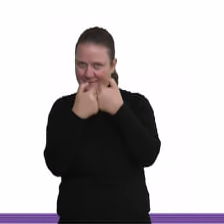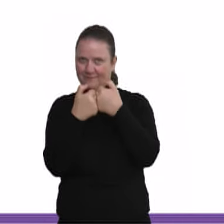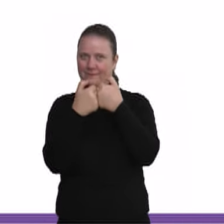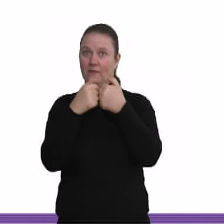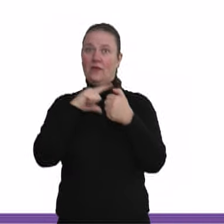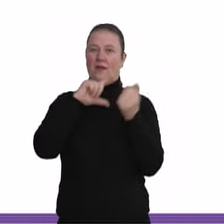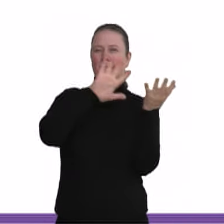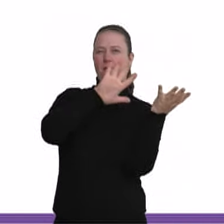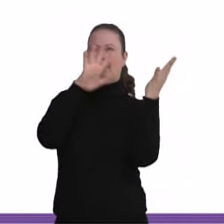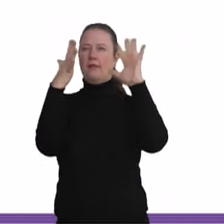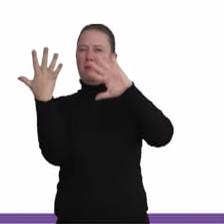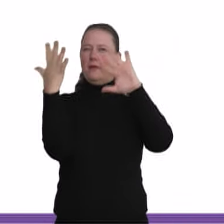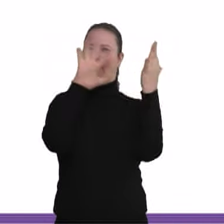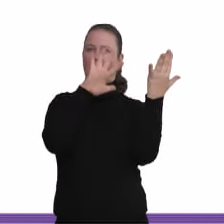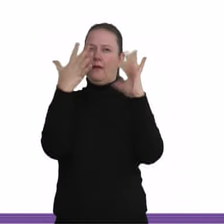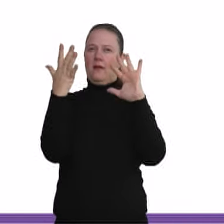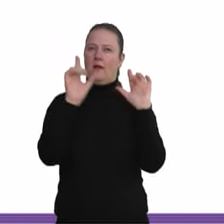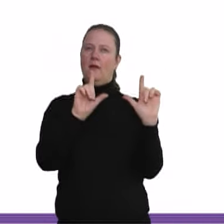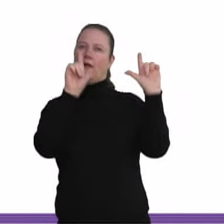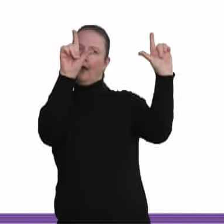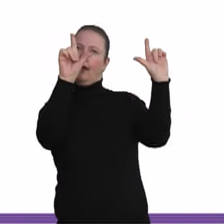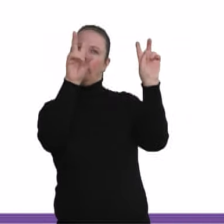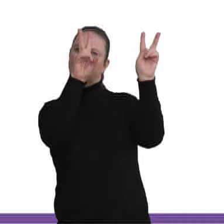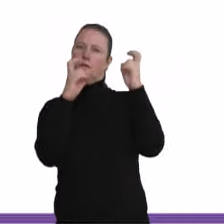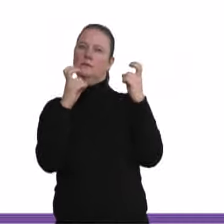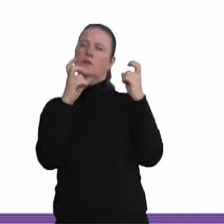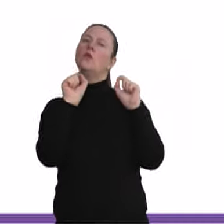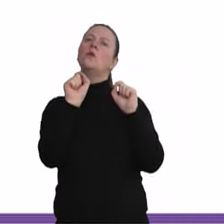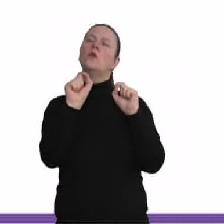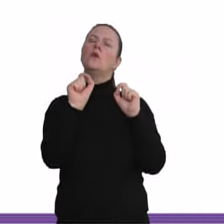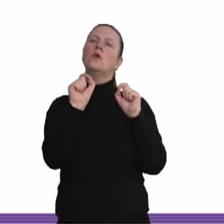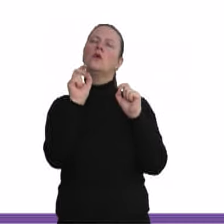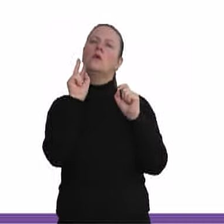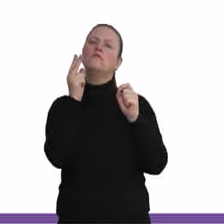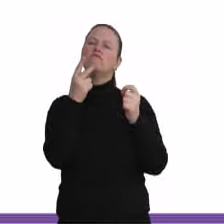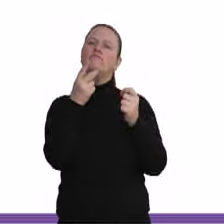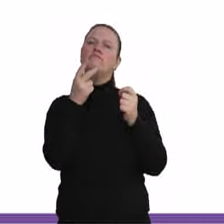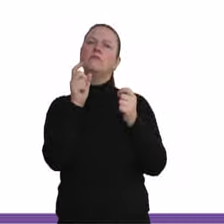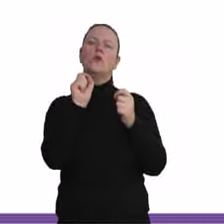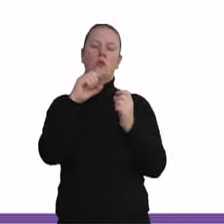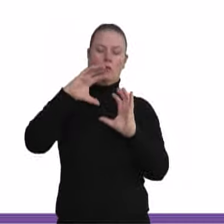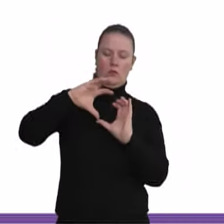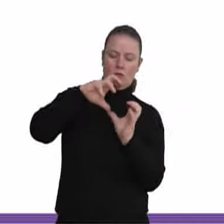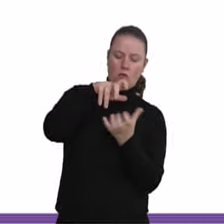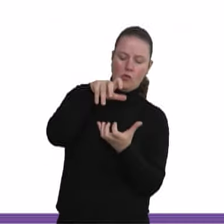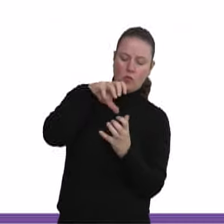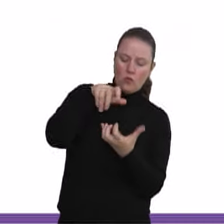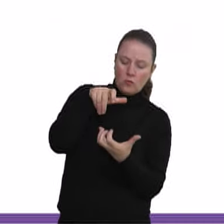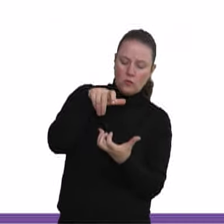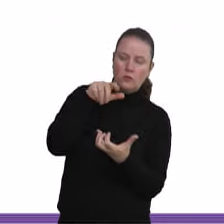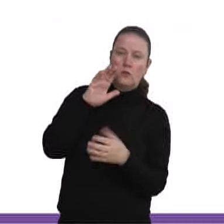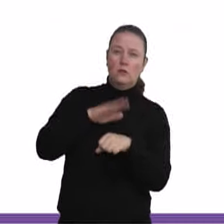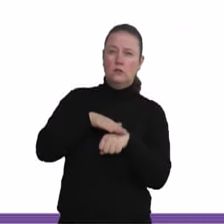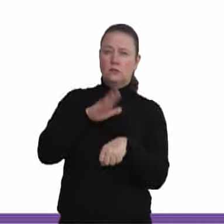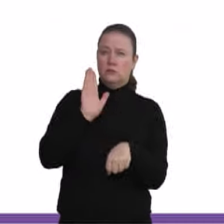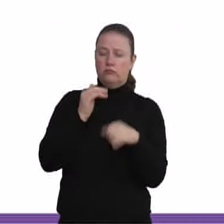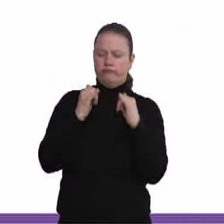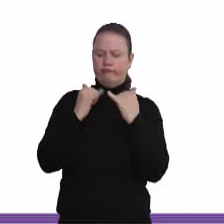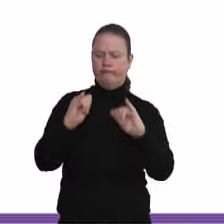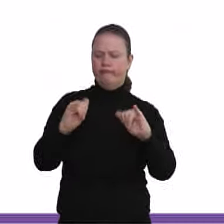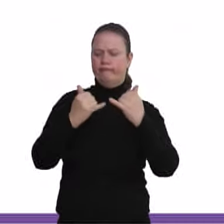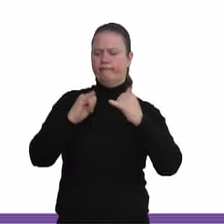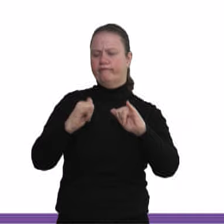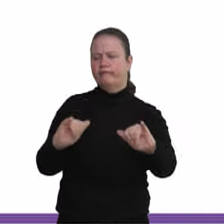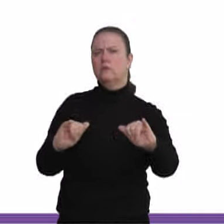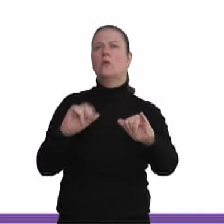climatologia à esquerda. Então, assim, nessa parte do regime de eventos do nosso planeta, temos que a maior intensidade de fluxo energético